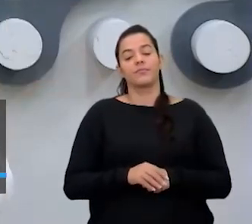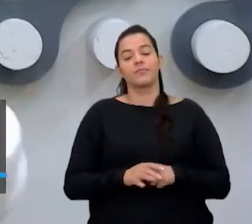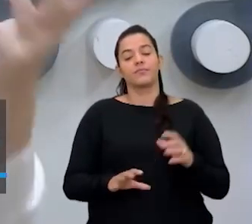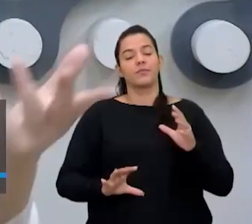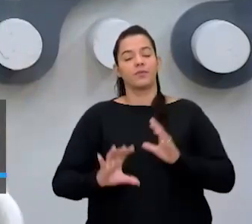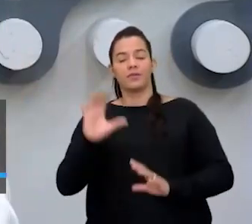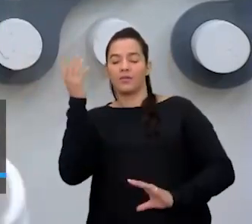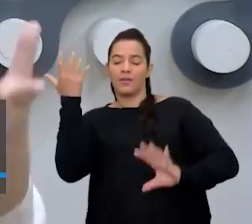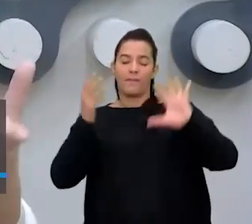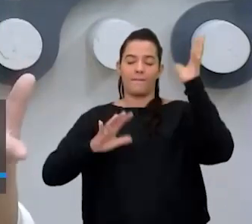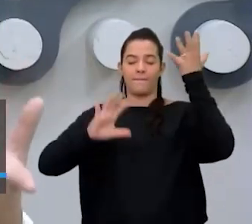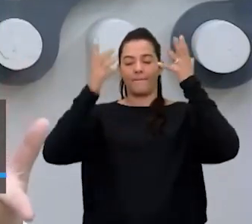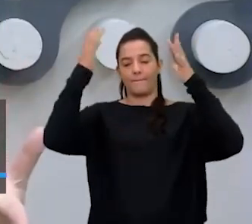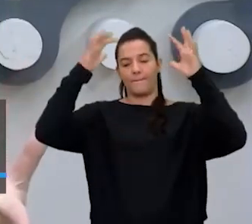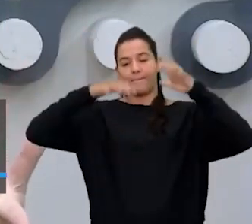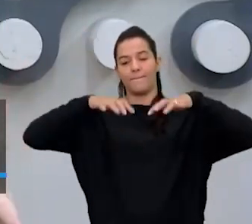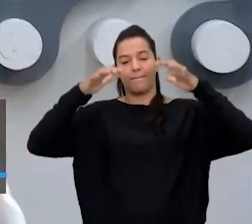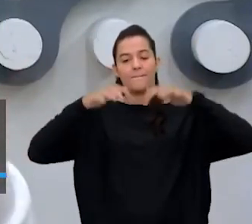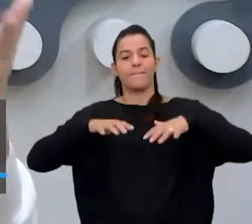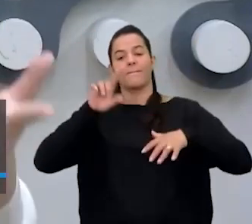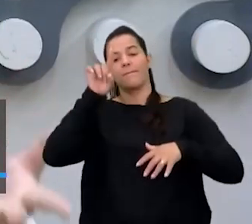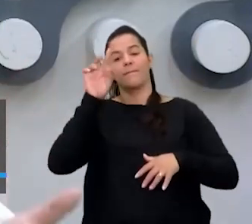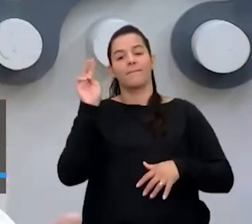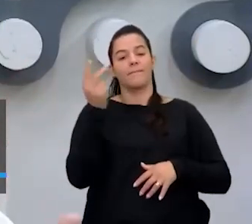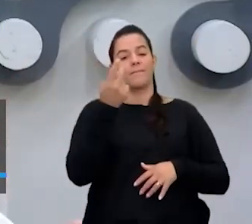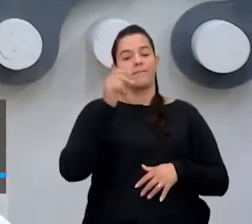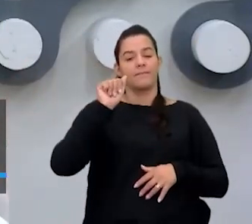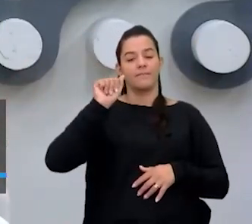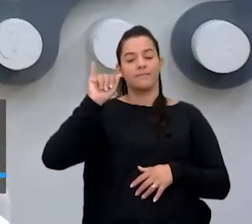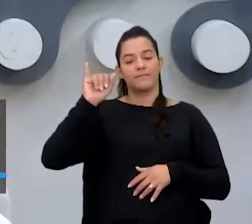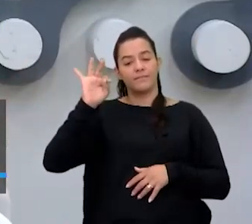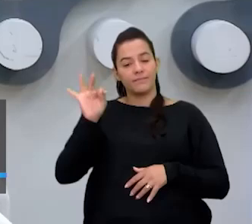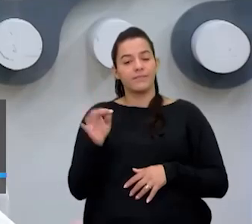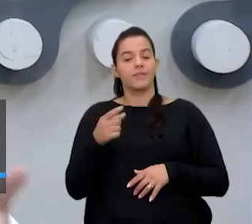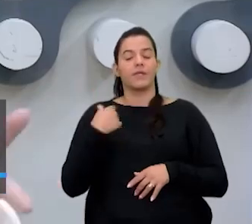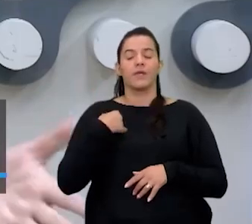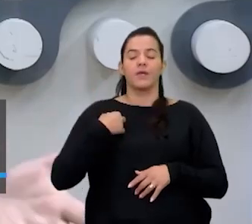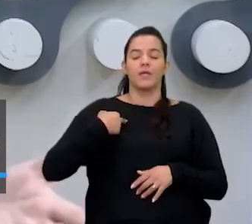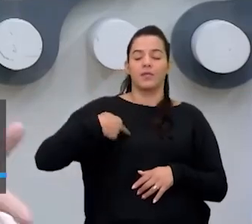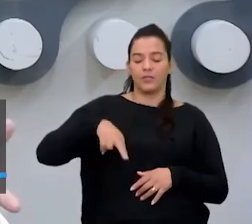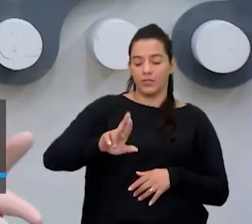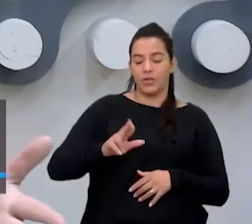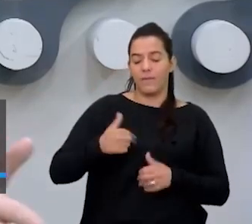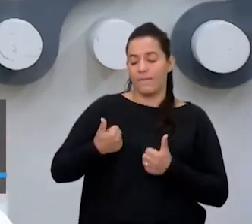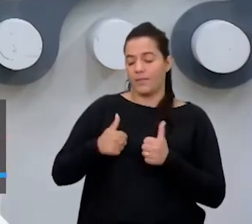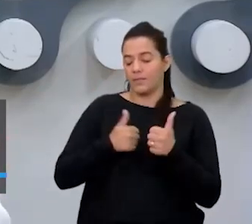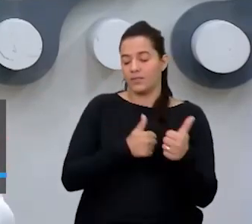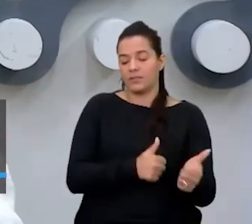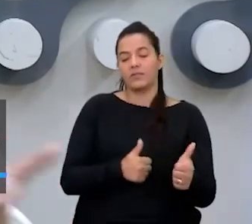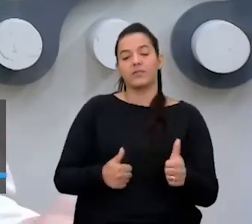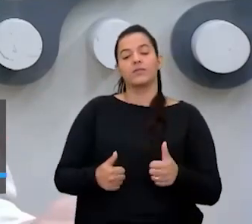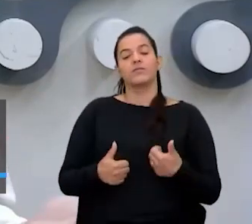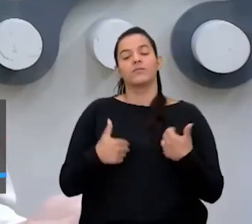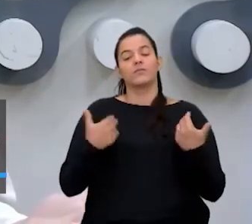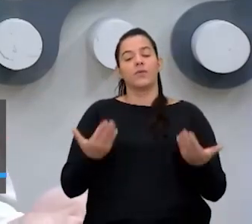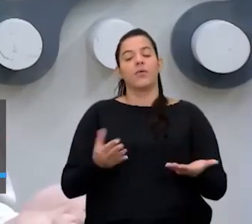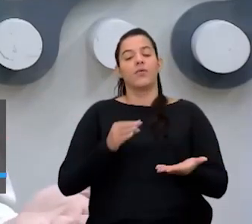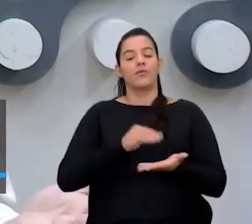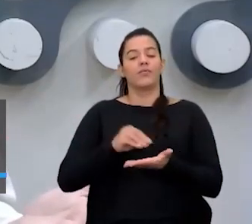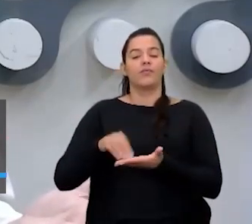desastres climáticos, como é o caso do Haiti, perseguição religiosa, tá certo? Ou falta absoluta